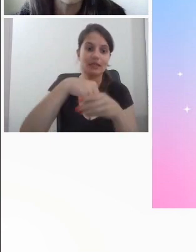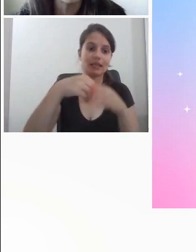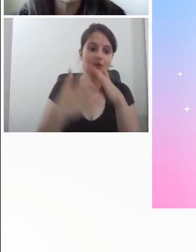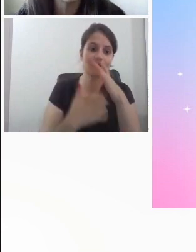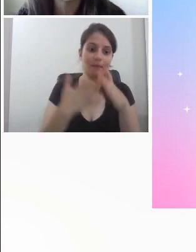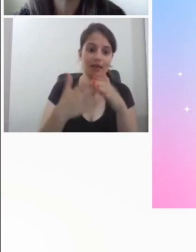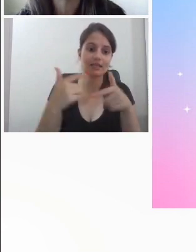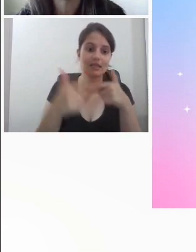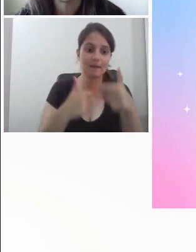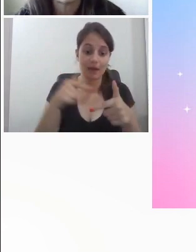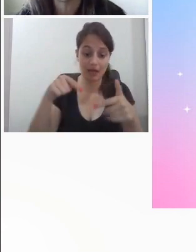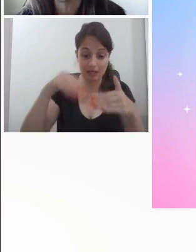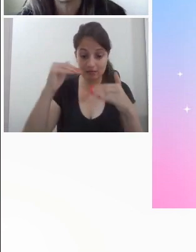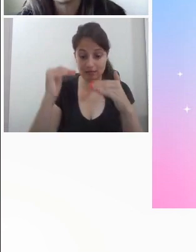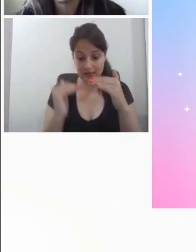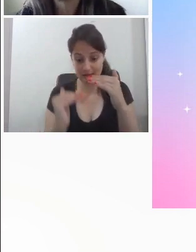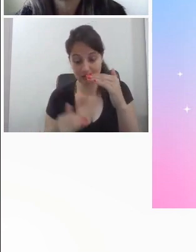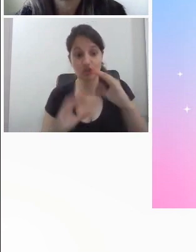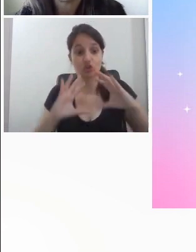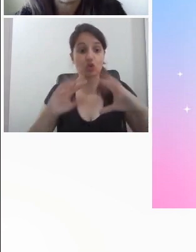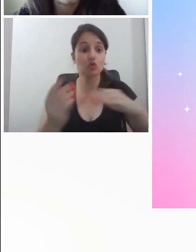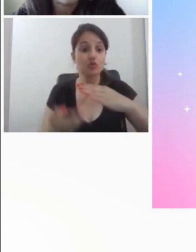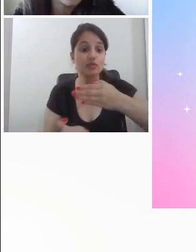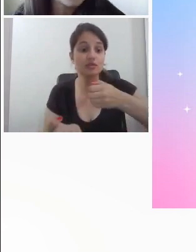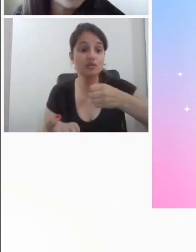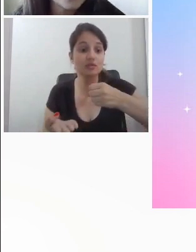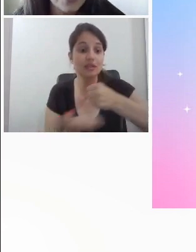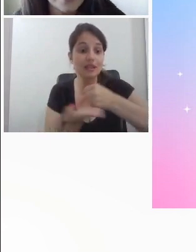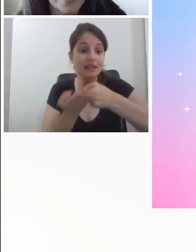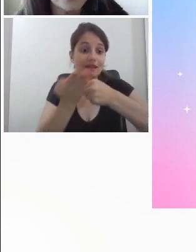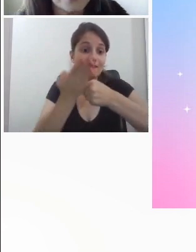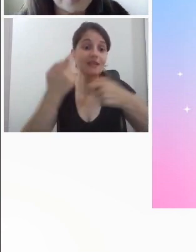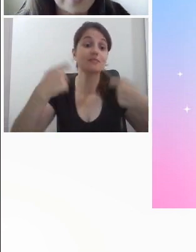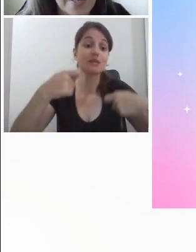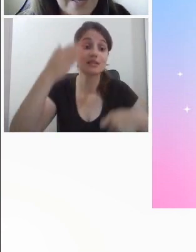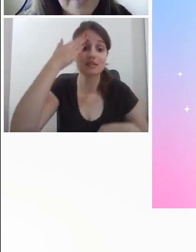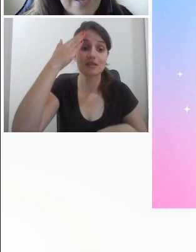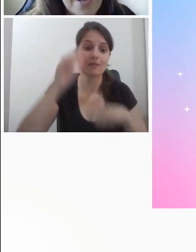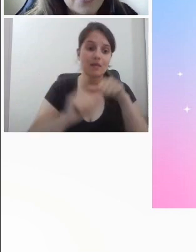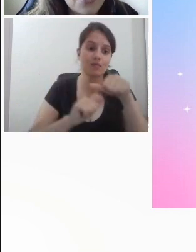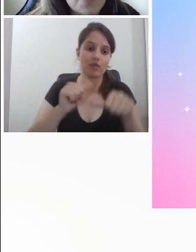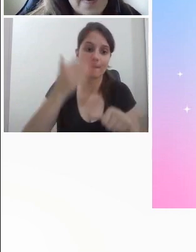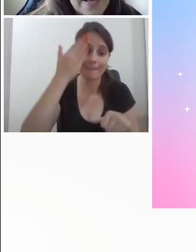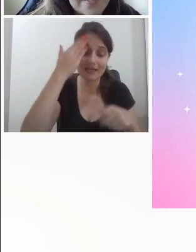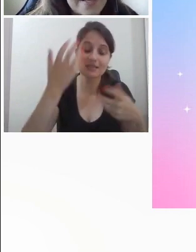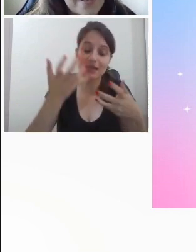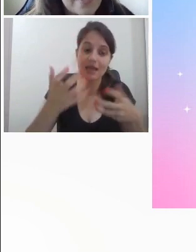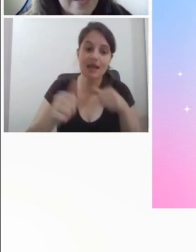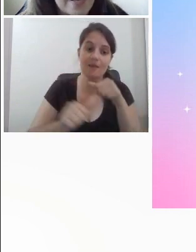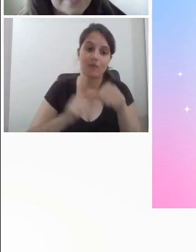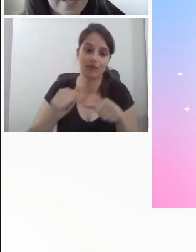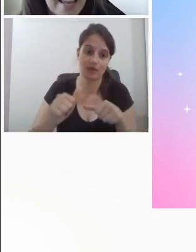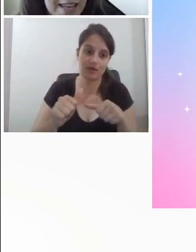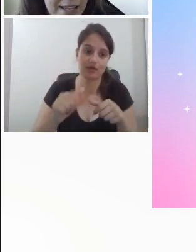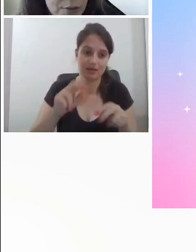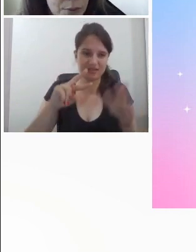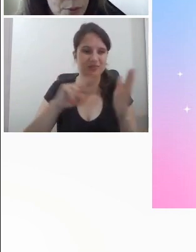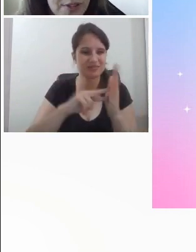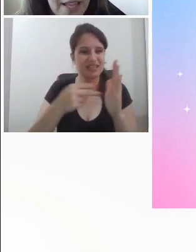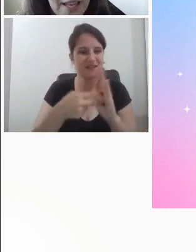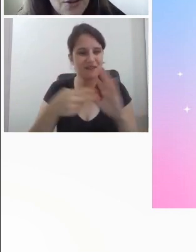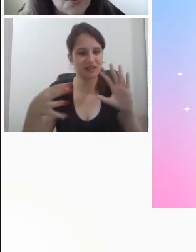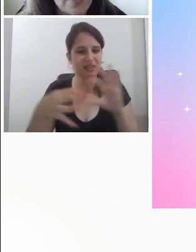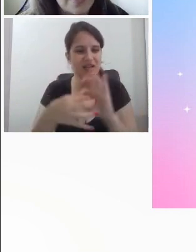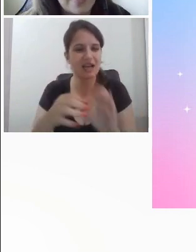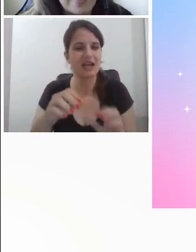gestão quando a gente fala de eh organizações ágeis né A gente passa a sair do